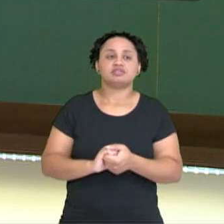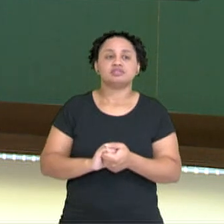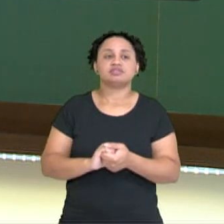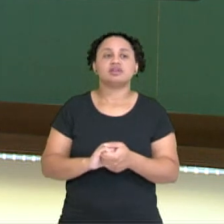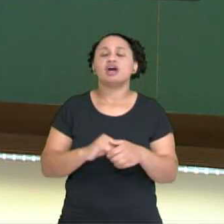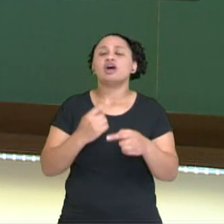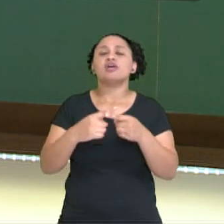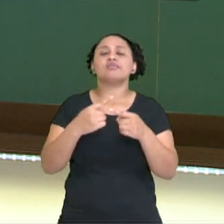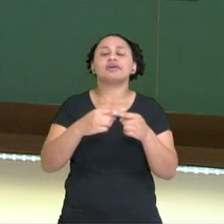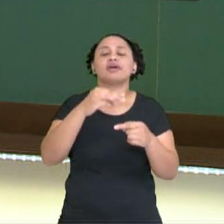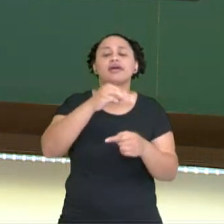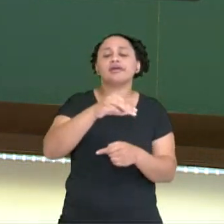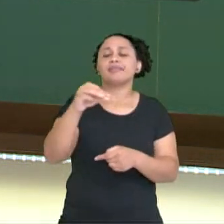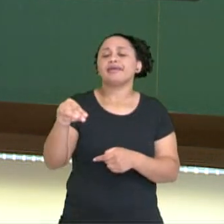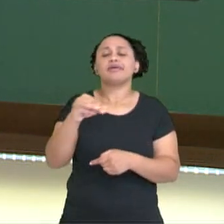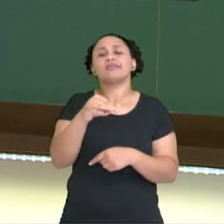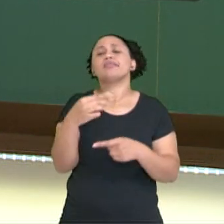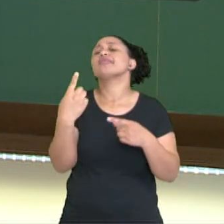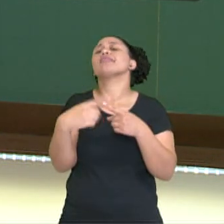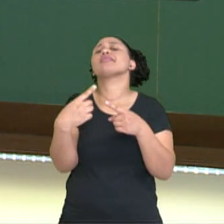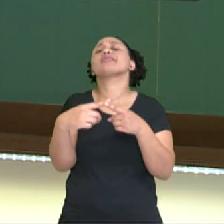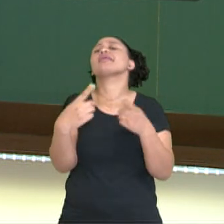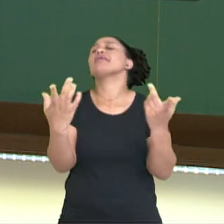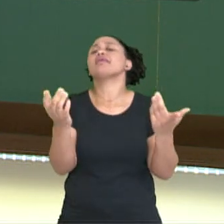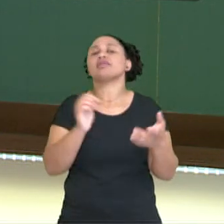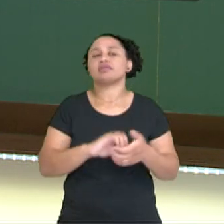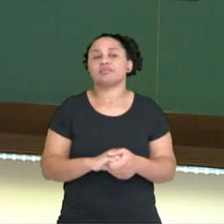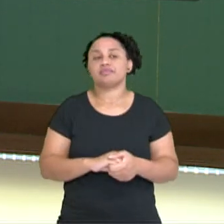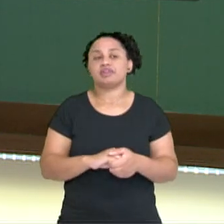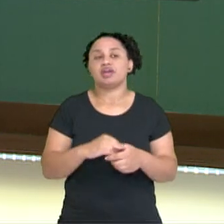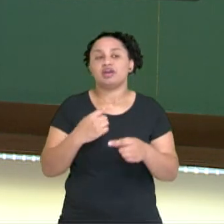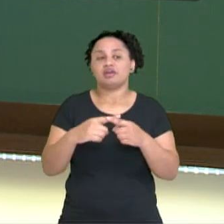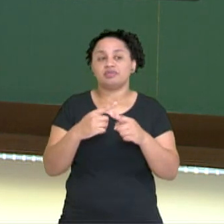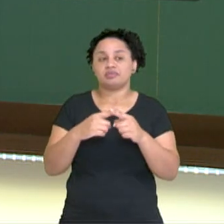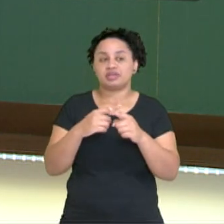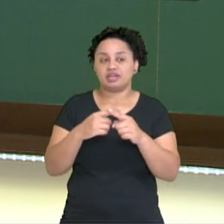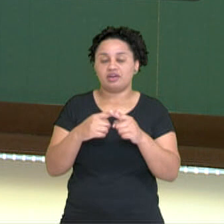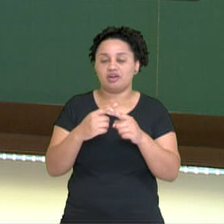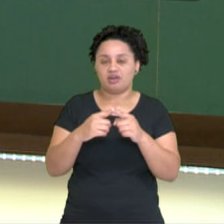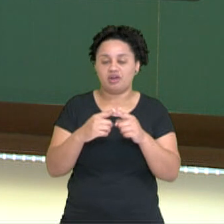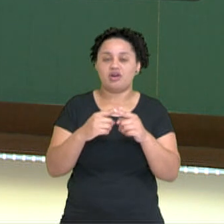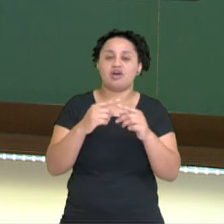M ali? Lembra da regra? Consoante, vogal, consoante.